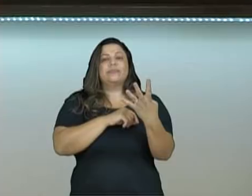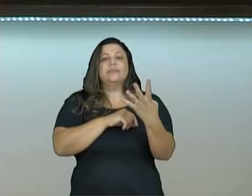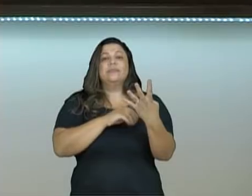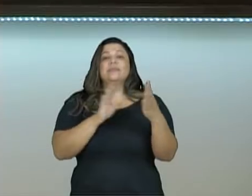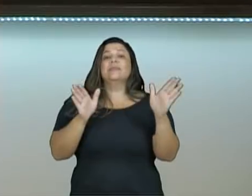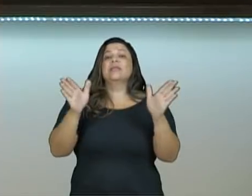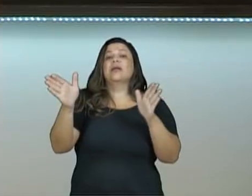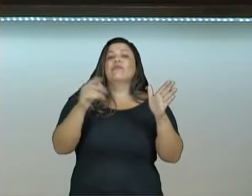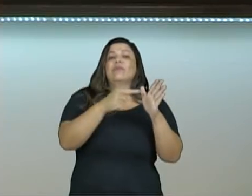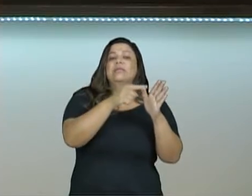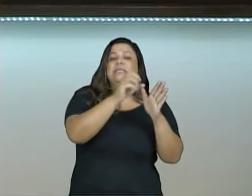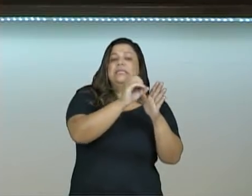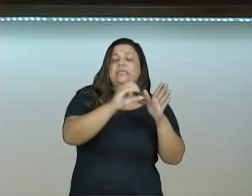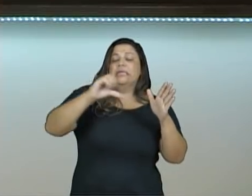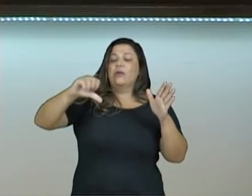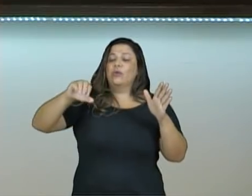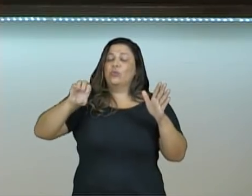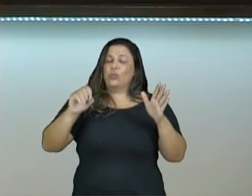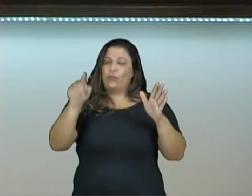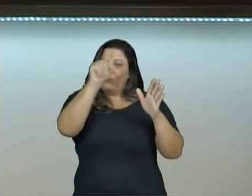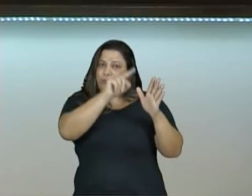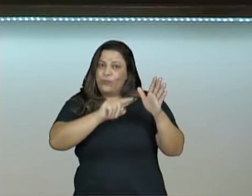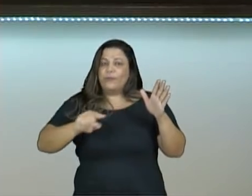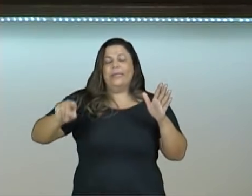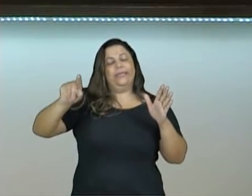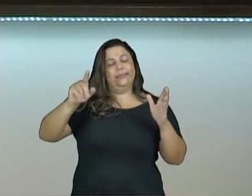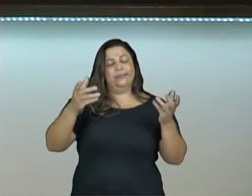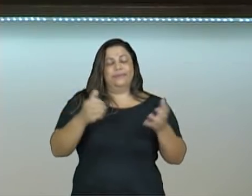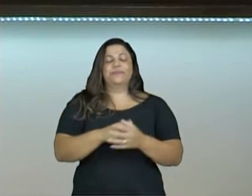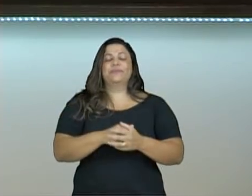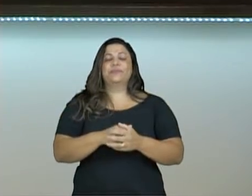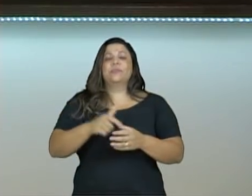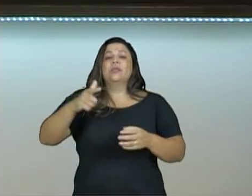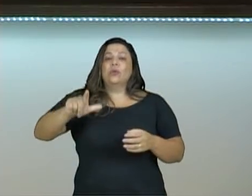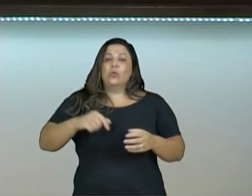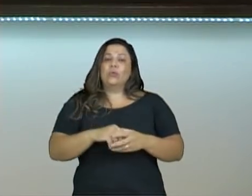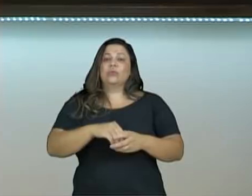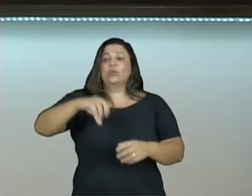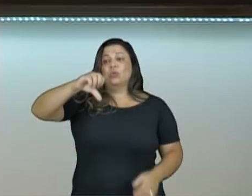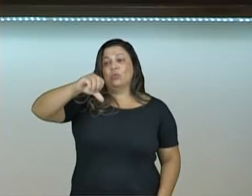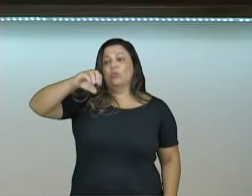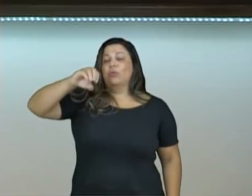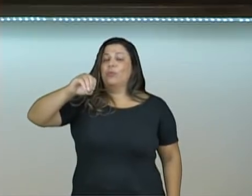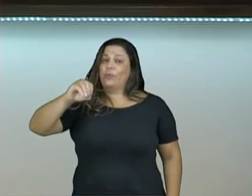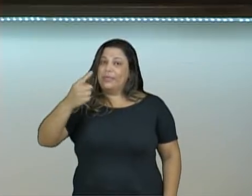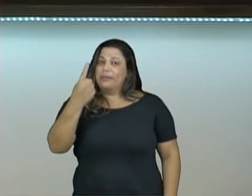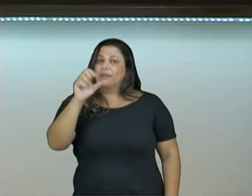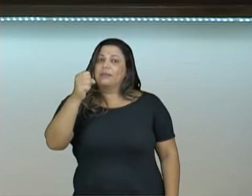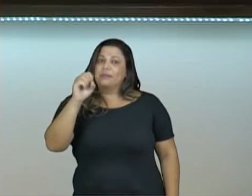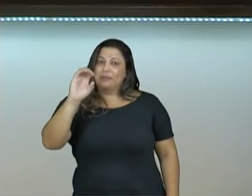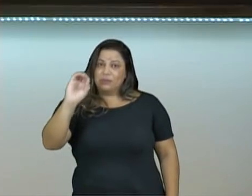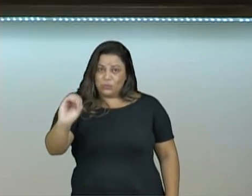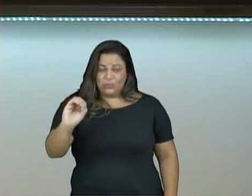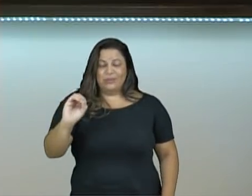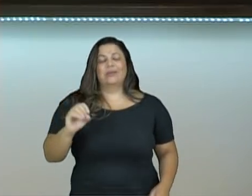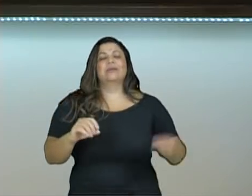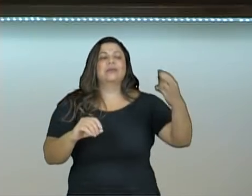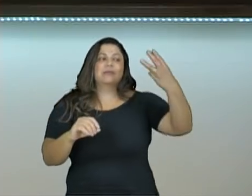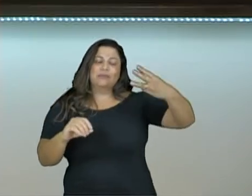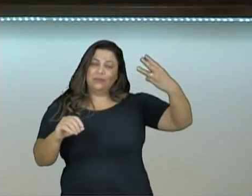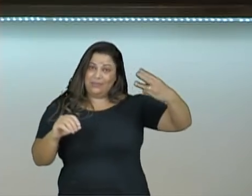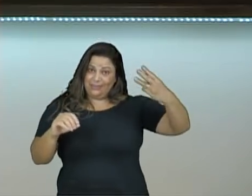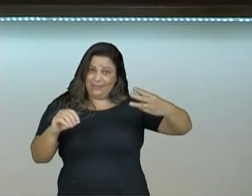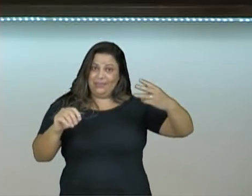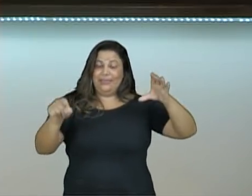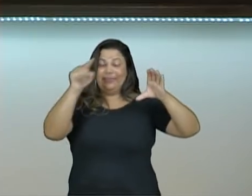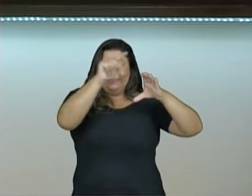90 graus. No segundo quadrante, os ângulos que vão de 90 a 180. No terceiro quadrante, nós temos os ângulos